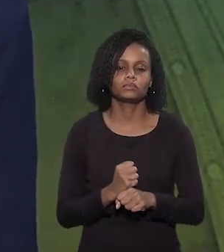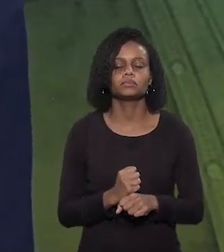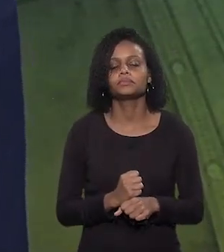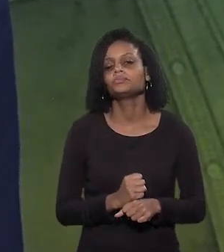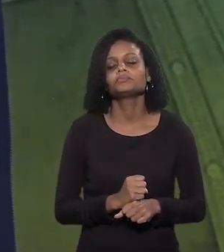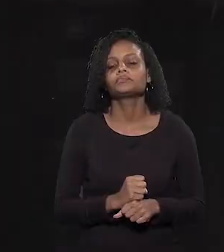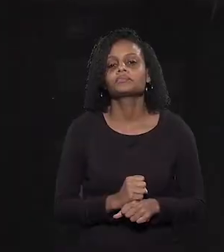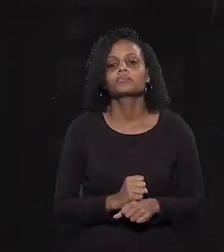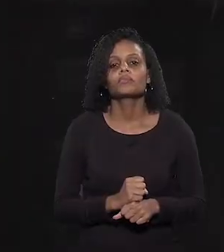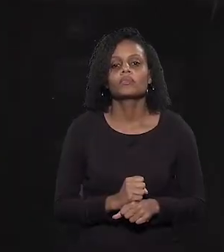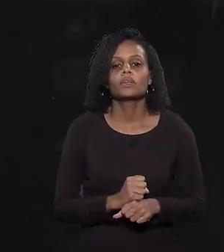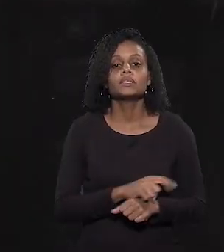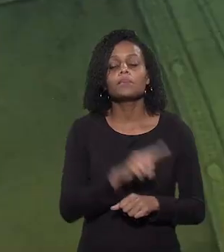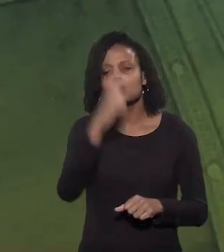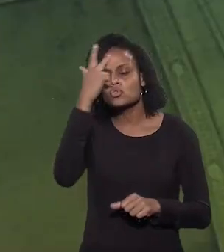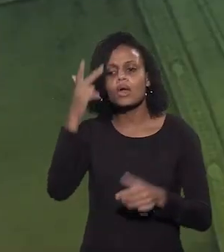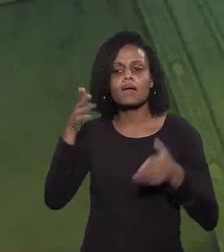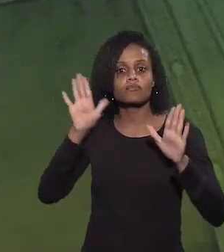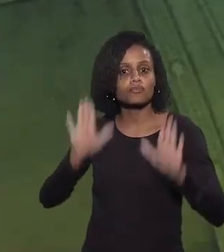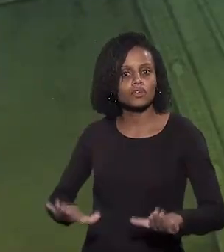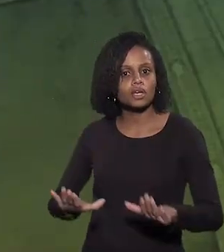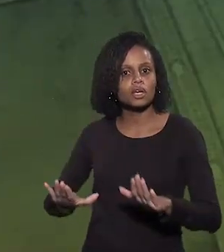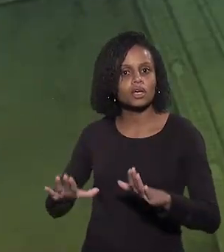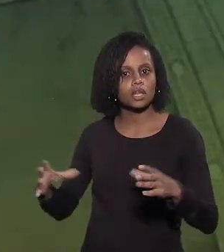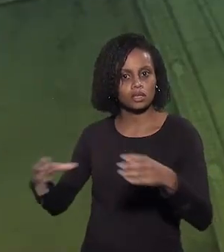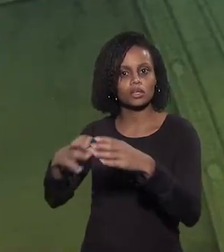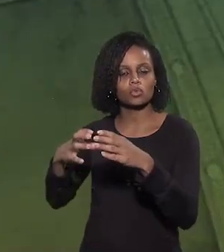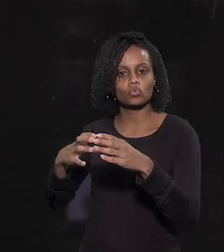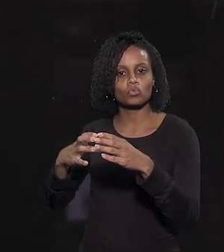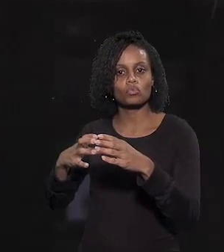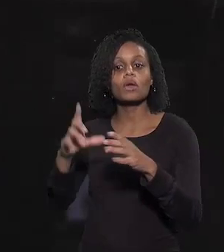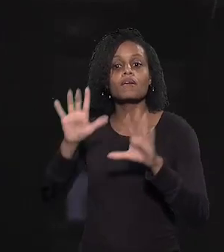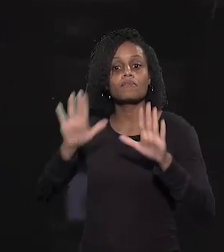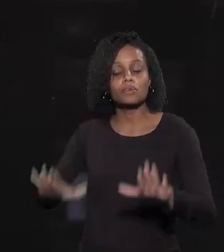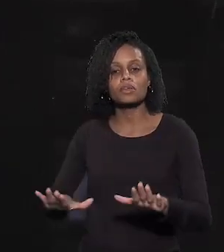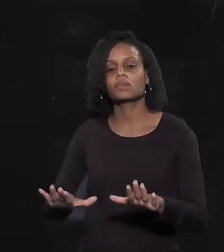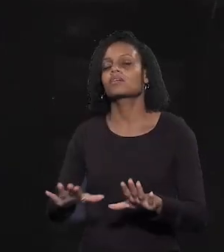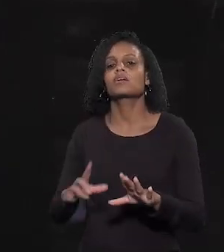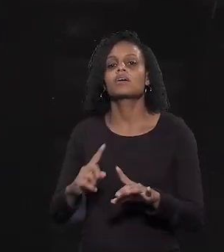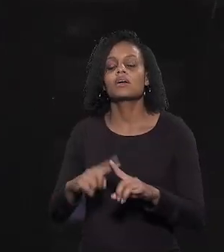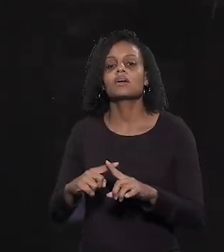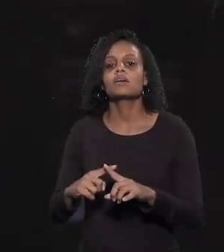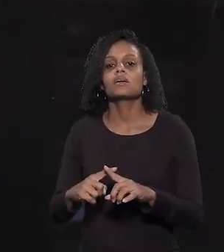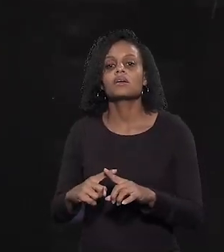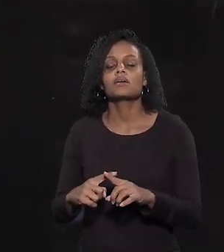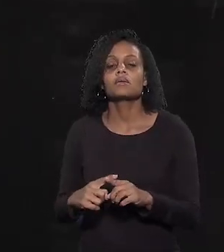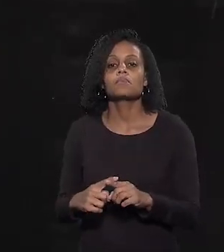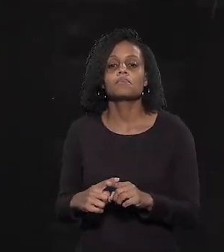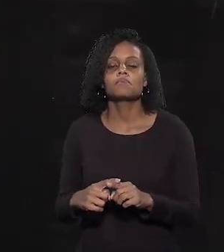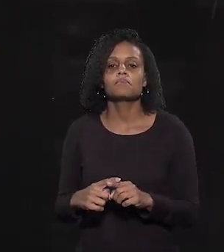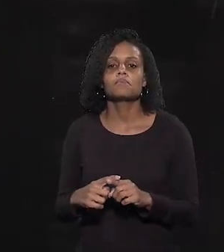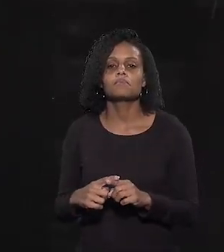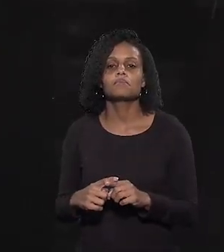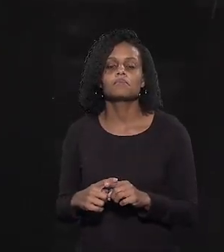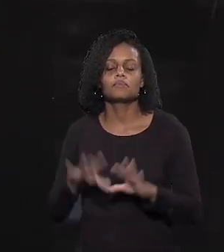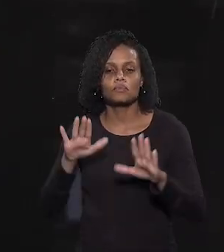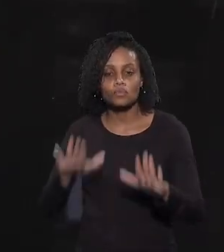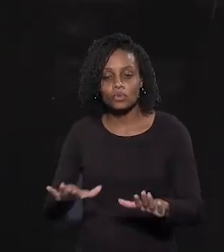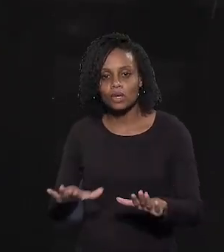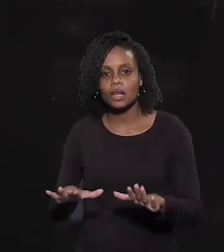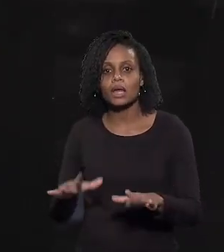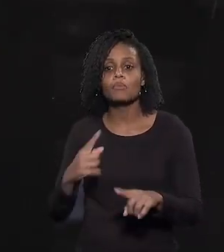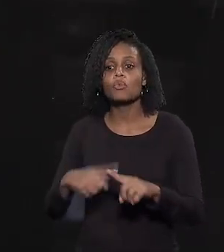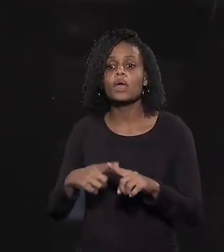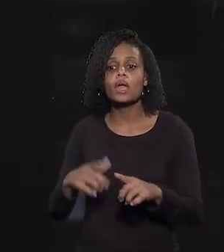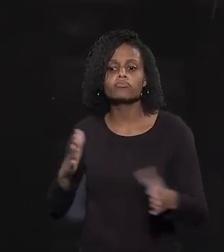do tratamento. O tempo do tratamento. E ele fica lá ou ele volta para casa? Ele fica porque é um espaço transitório. Ele é acolhido. Ele fica acolhido por